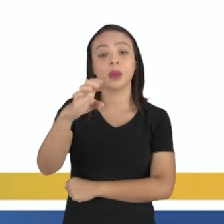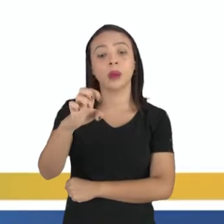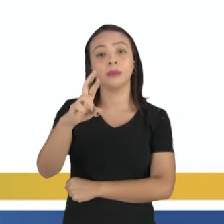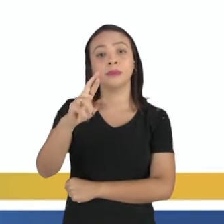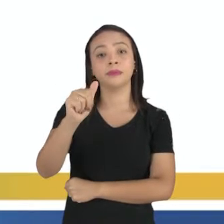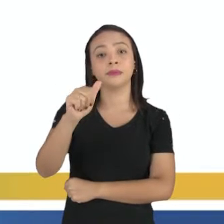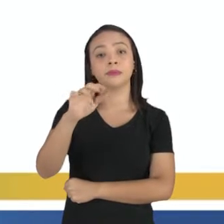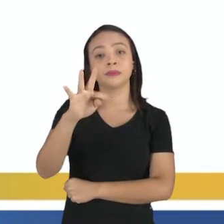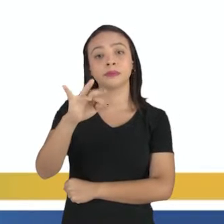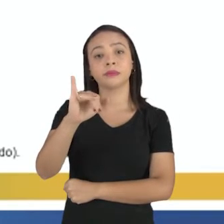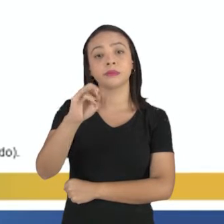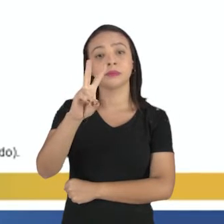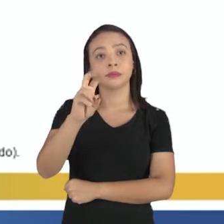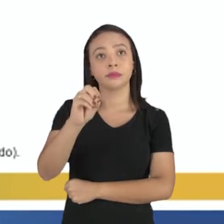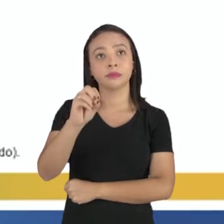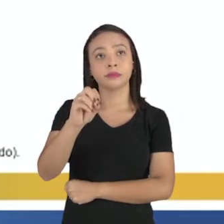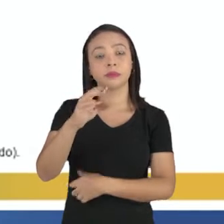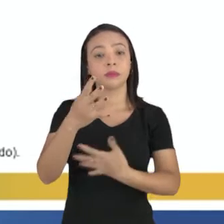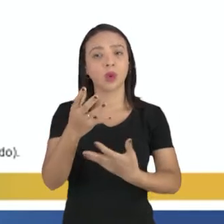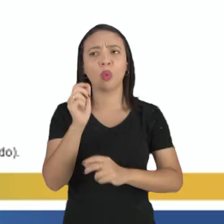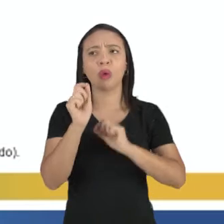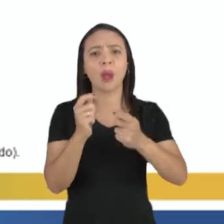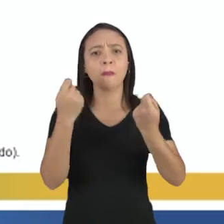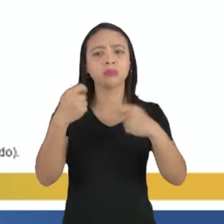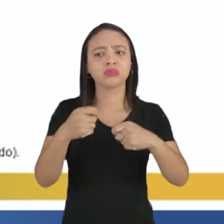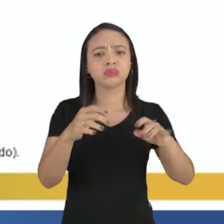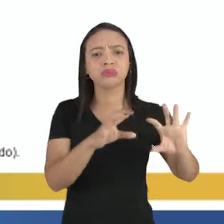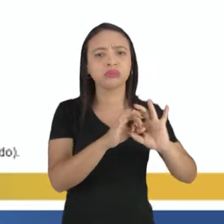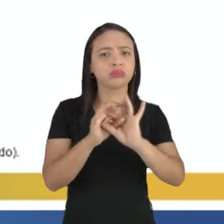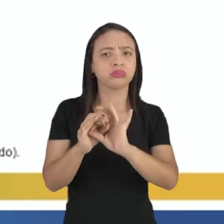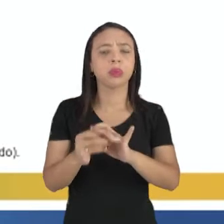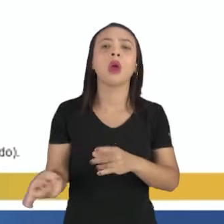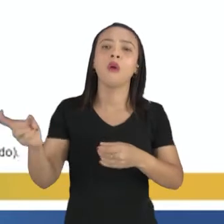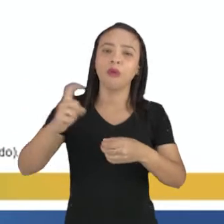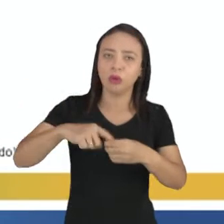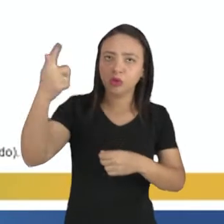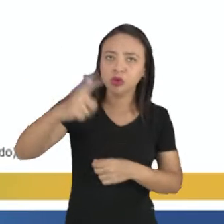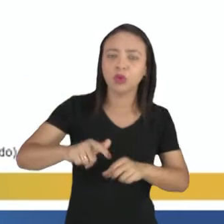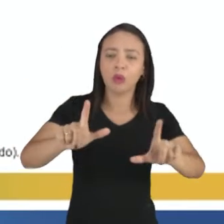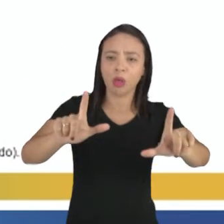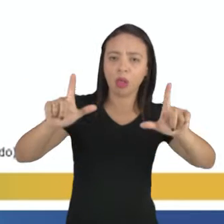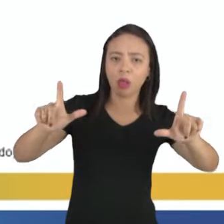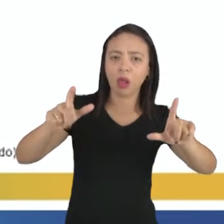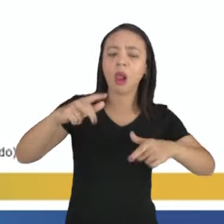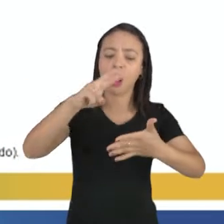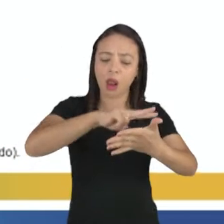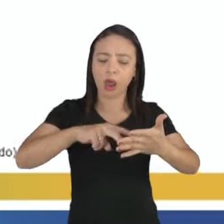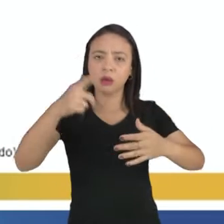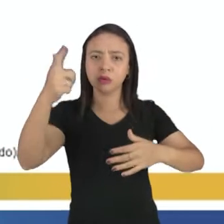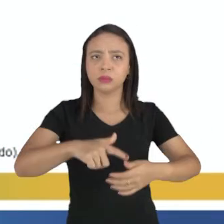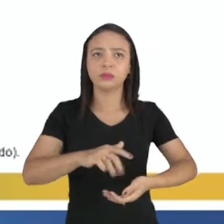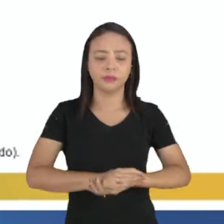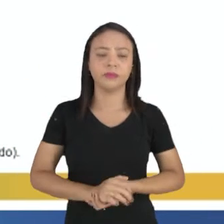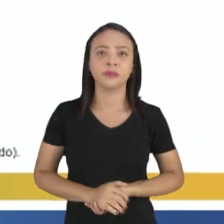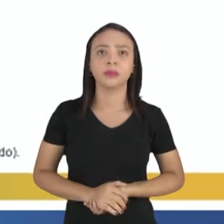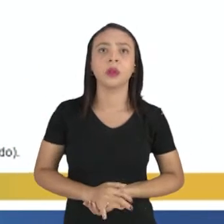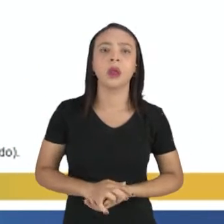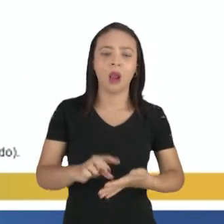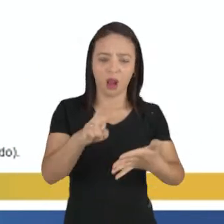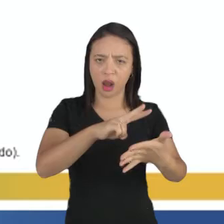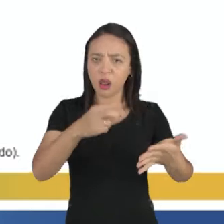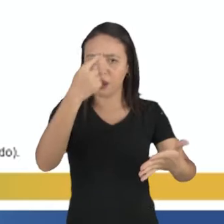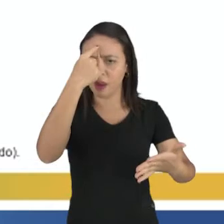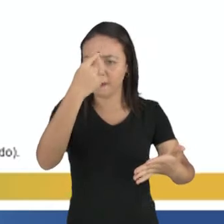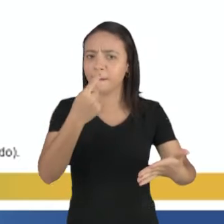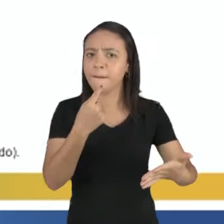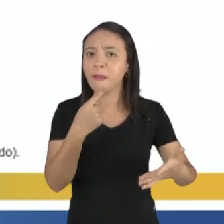imperativo. Ele falou em associar. O que nós podemos associar aqui? Volta no cartaz e olha novamente. Leu a